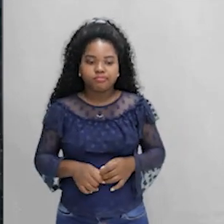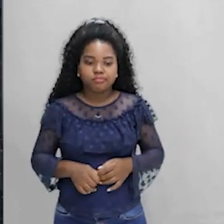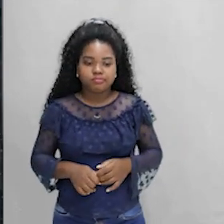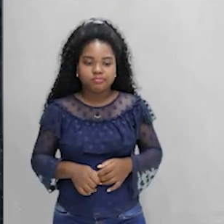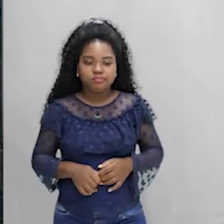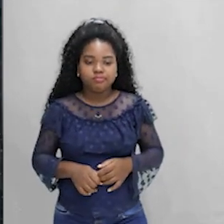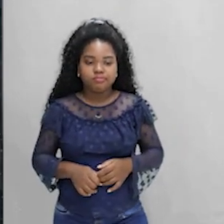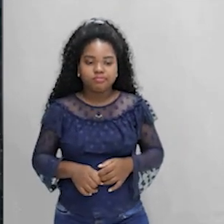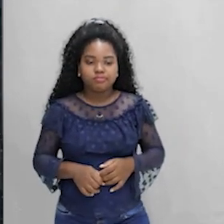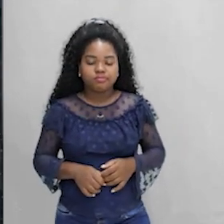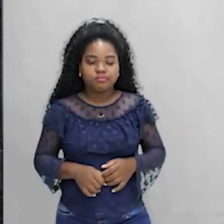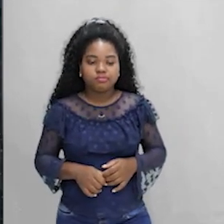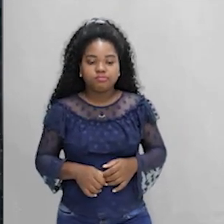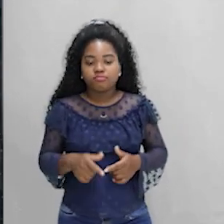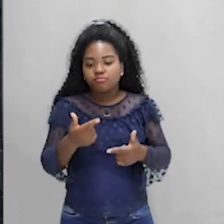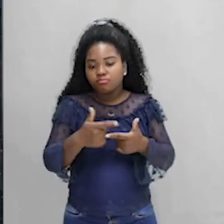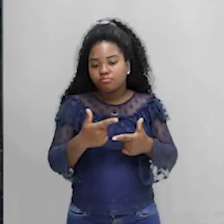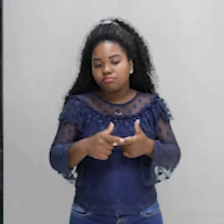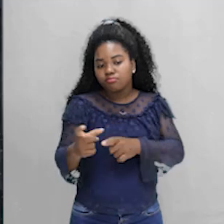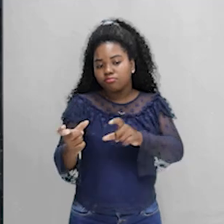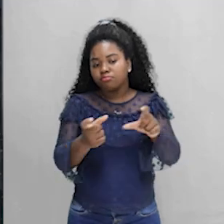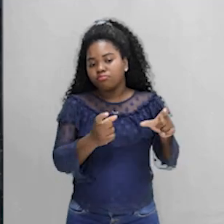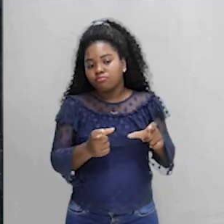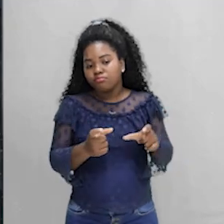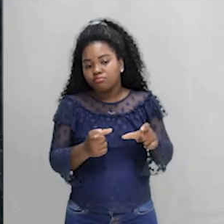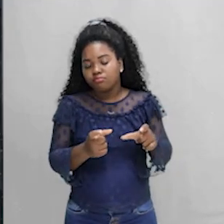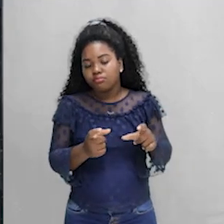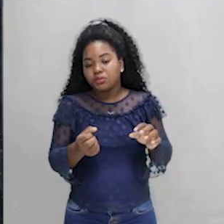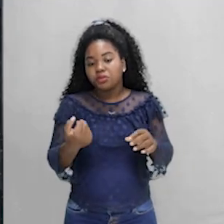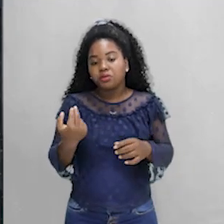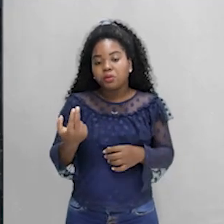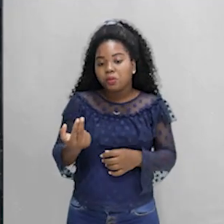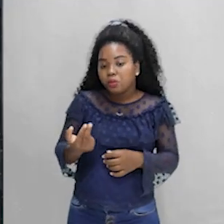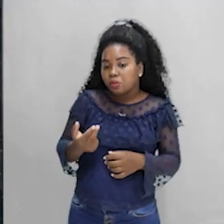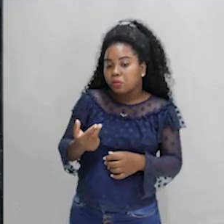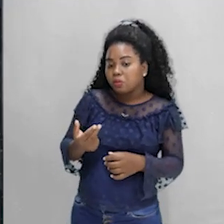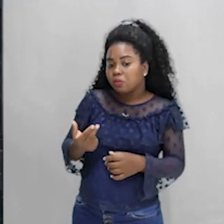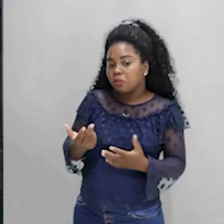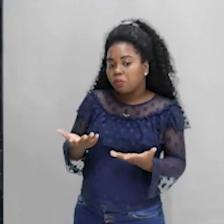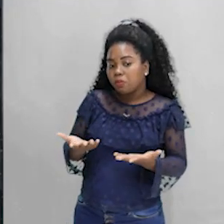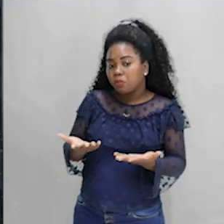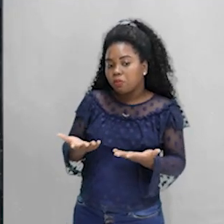E aí, eles estão com problema de quê? De localização ou de